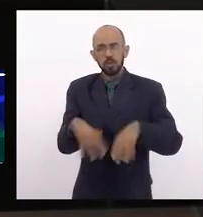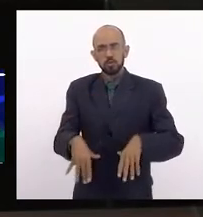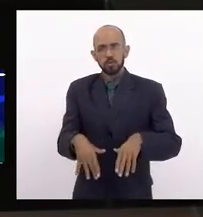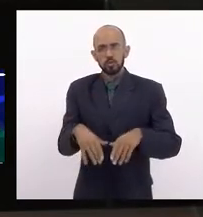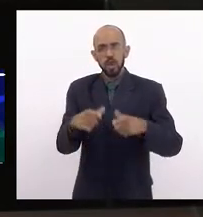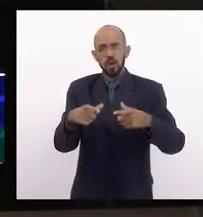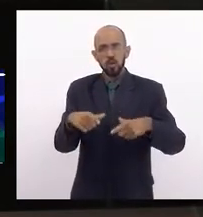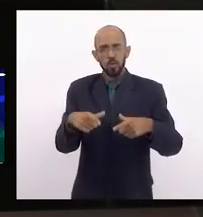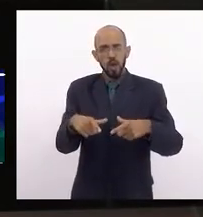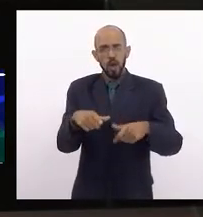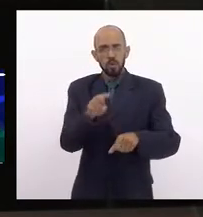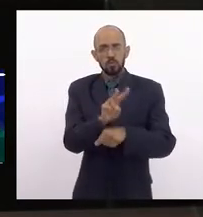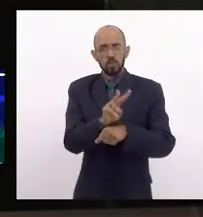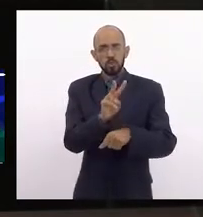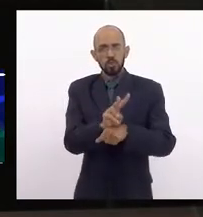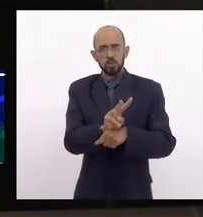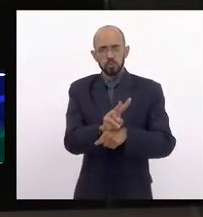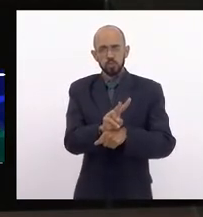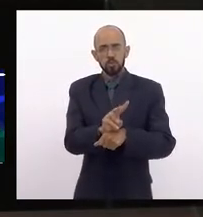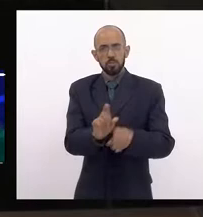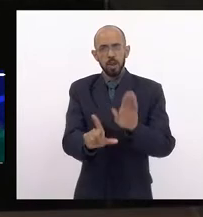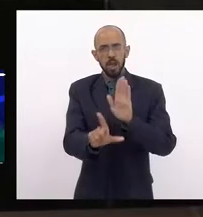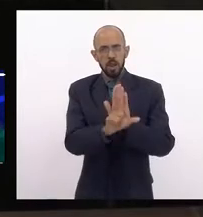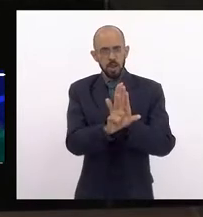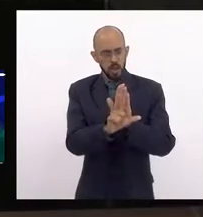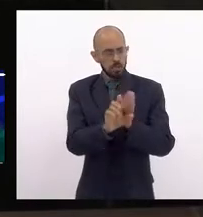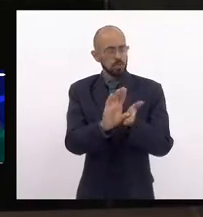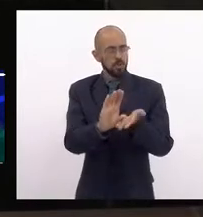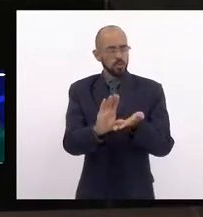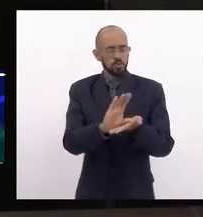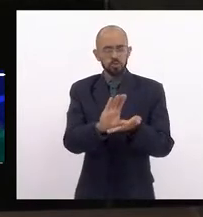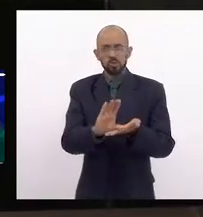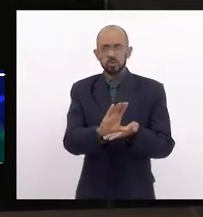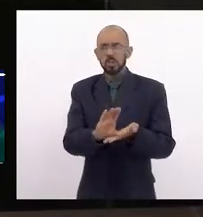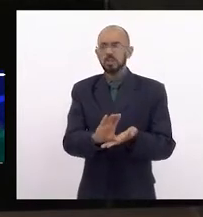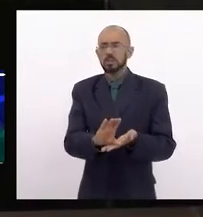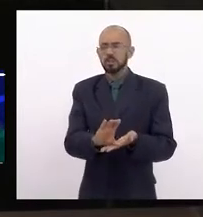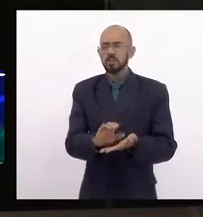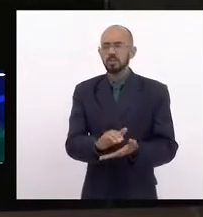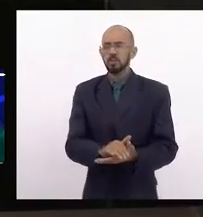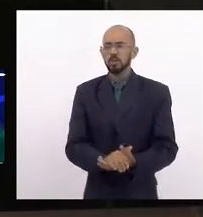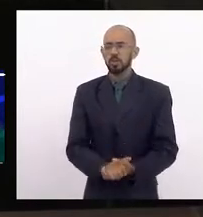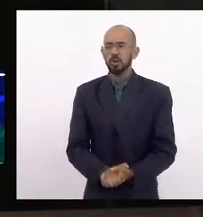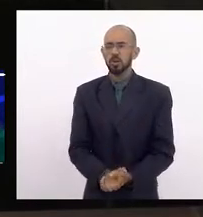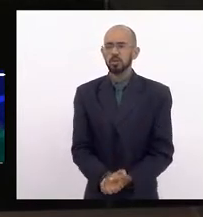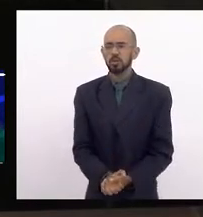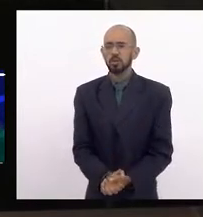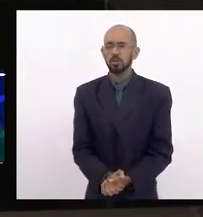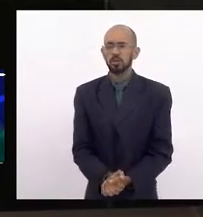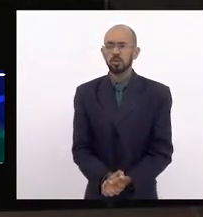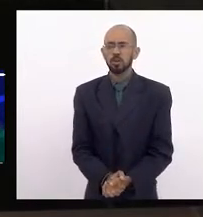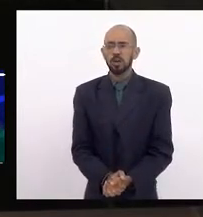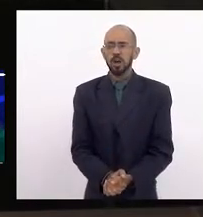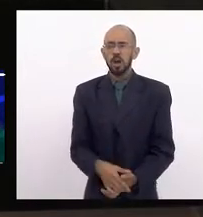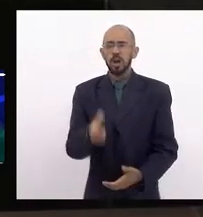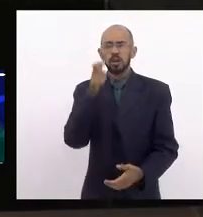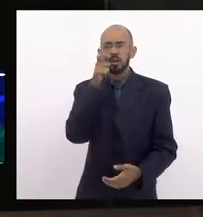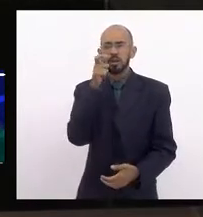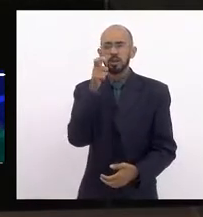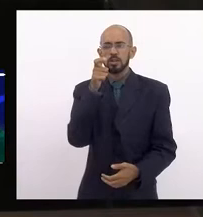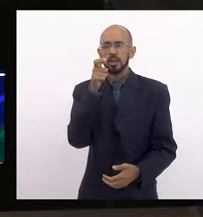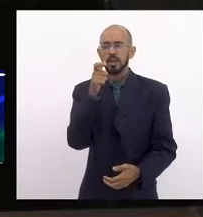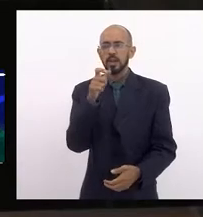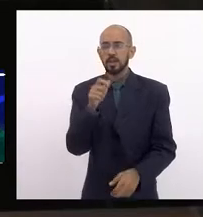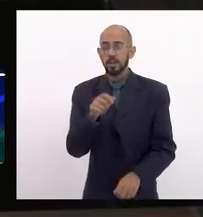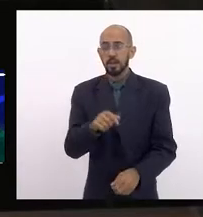o lugar que é protegido pela lei pela constituição por isso eu digo porque a intenção do projeto Inicial